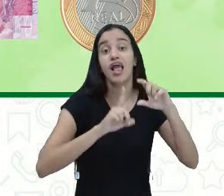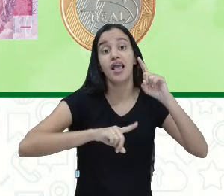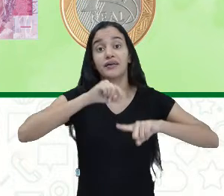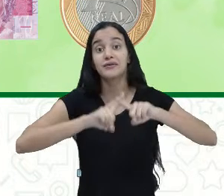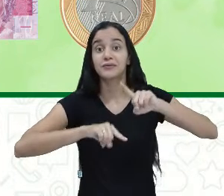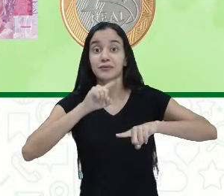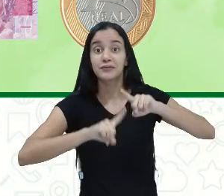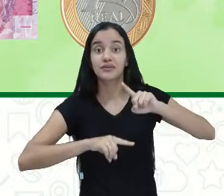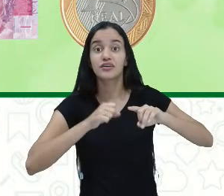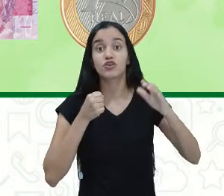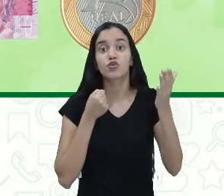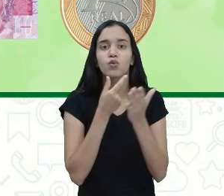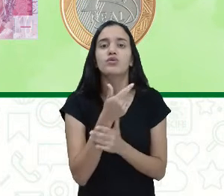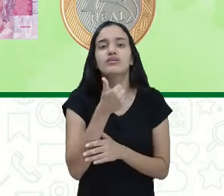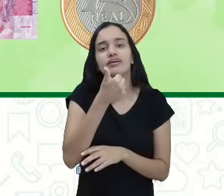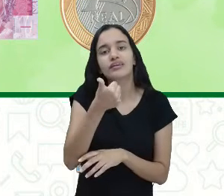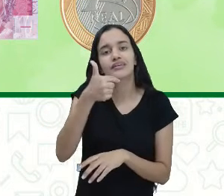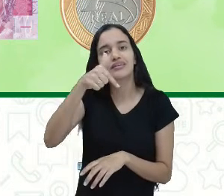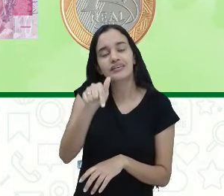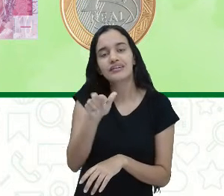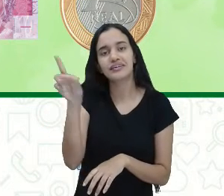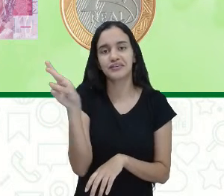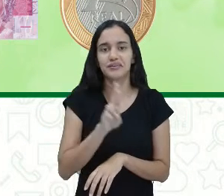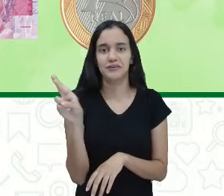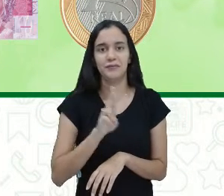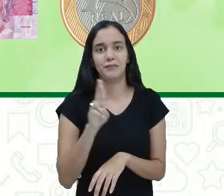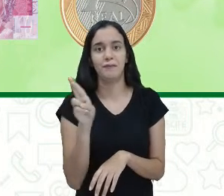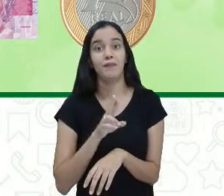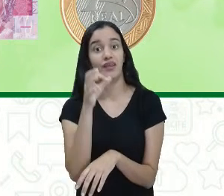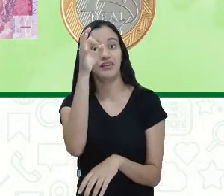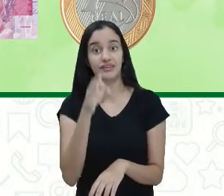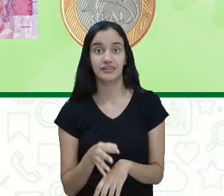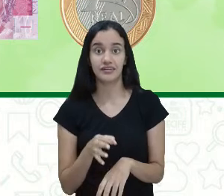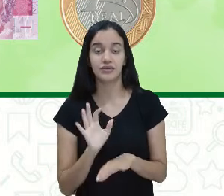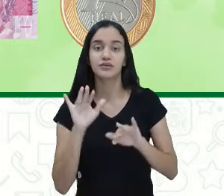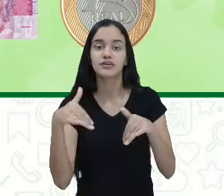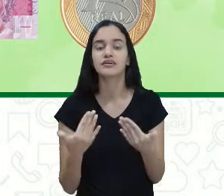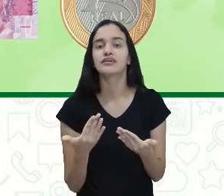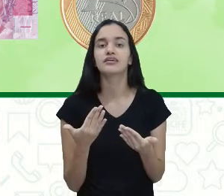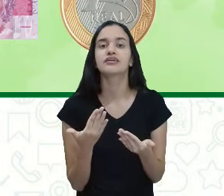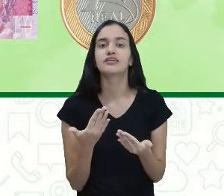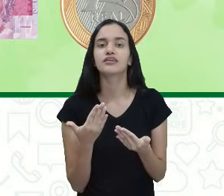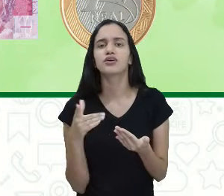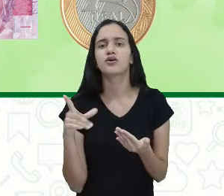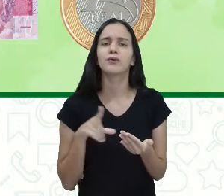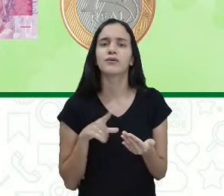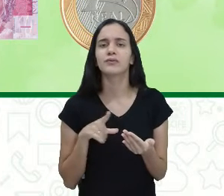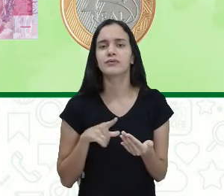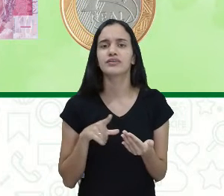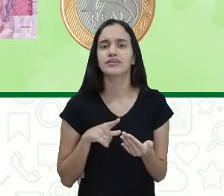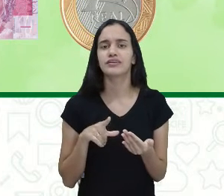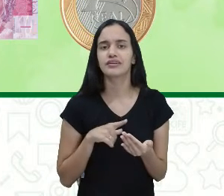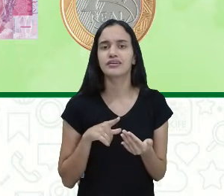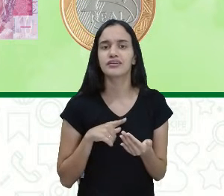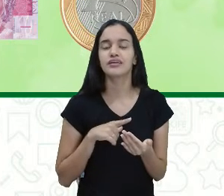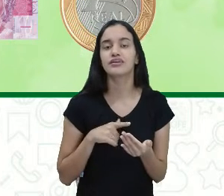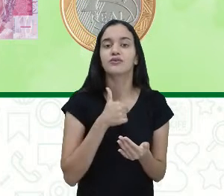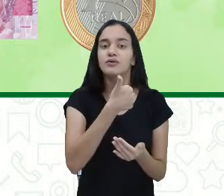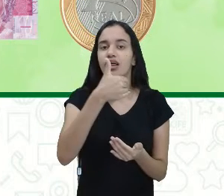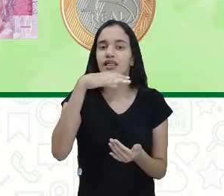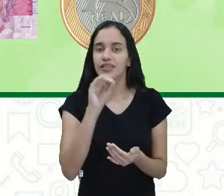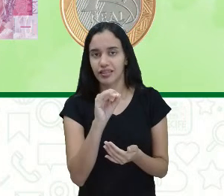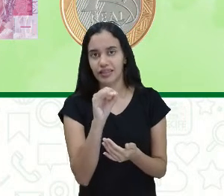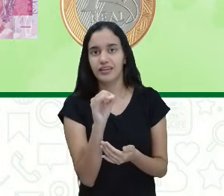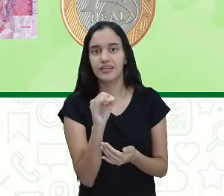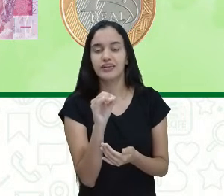produto, ele custa R$ 17,00, certo? Então, eu tenho um 10